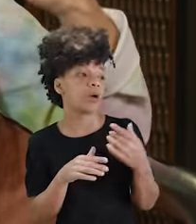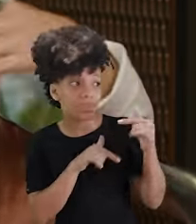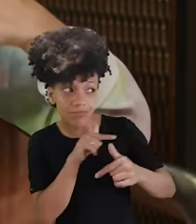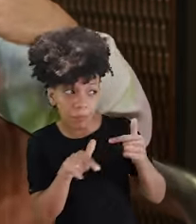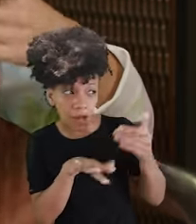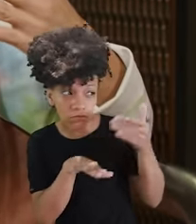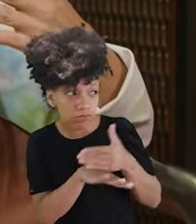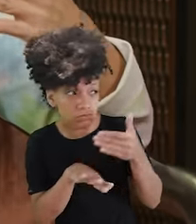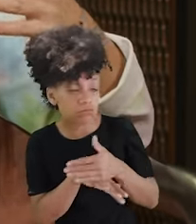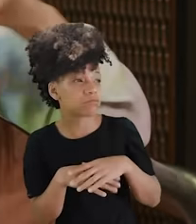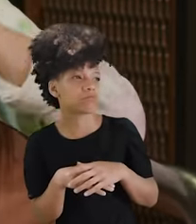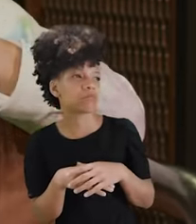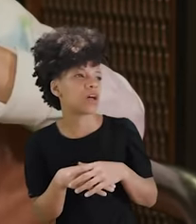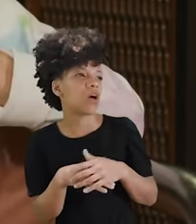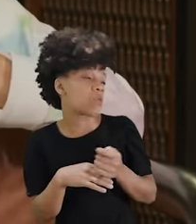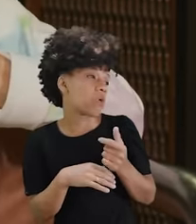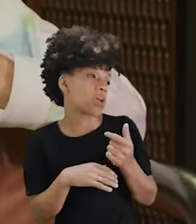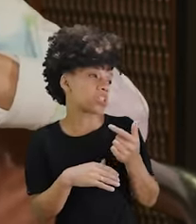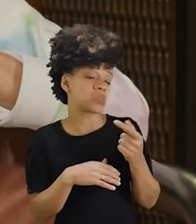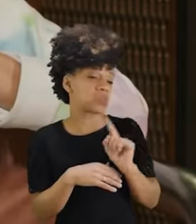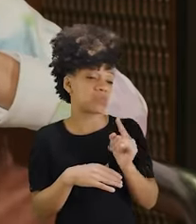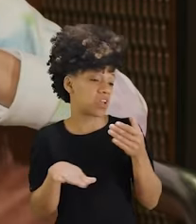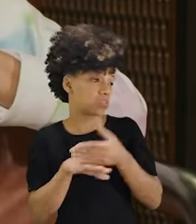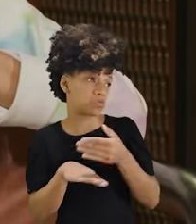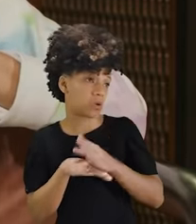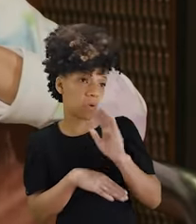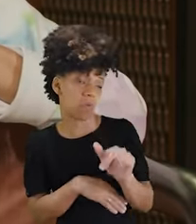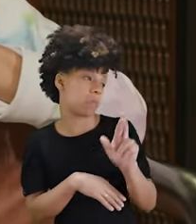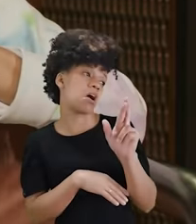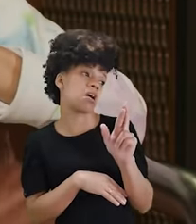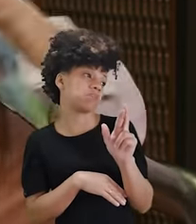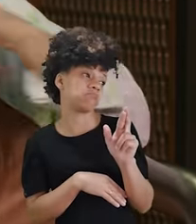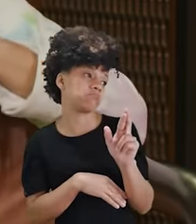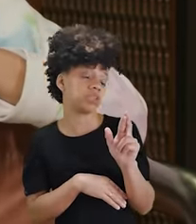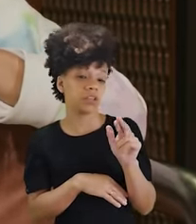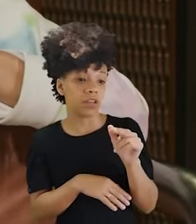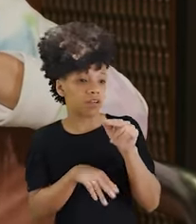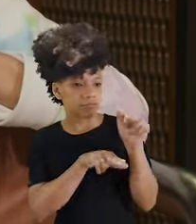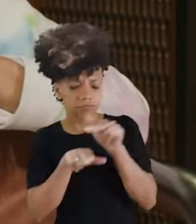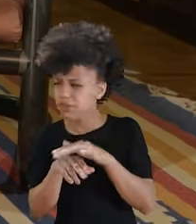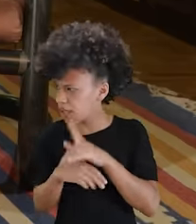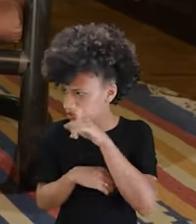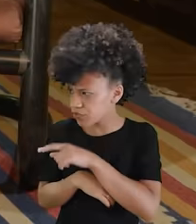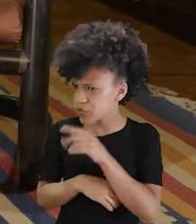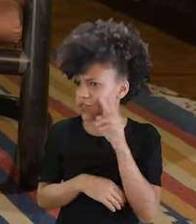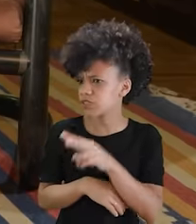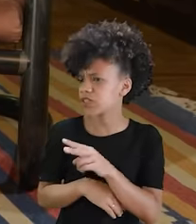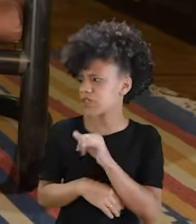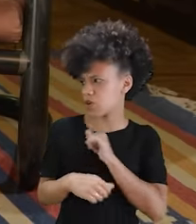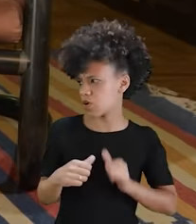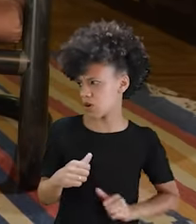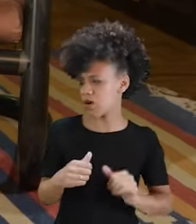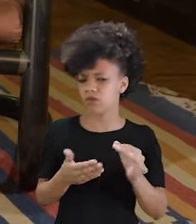como ele trabalhou bastante eles quase não vão não frequenta o bar né os bares da tripulação é